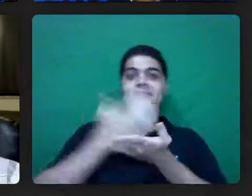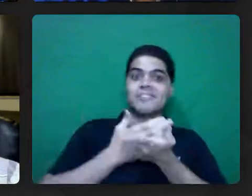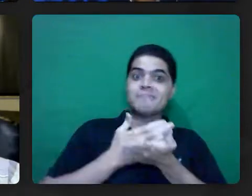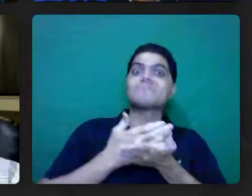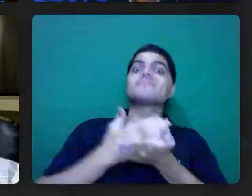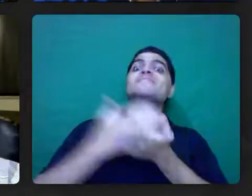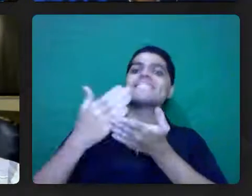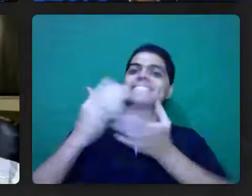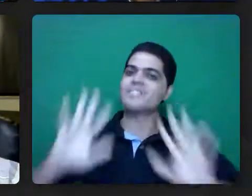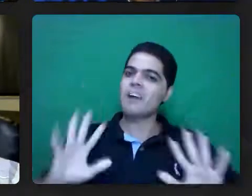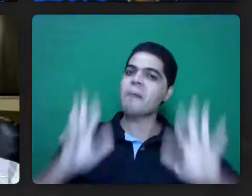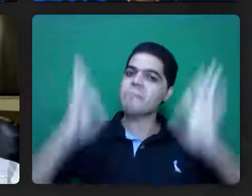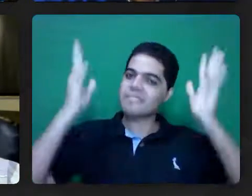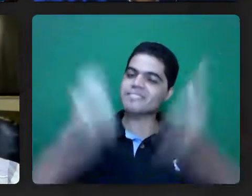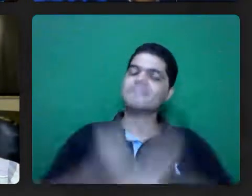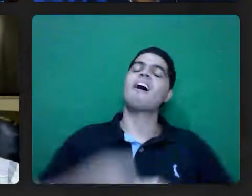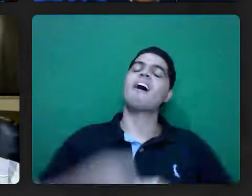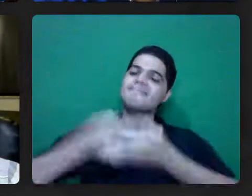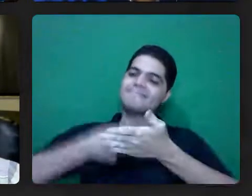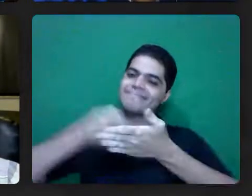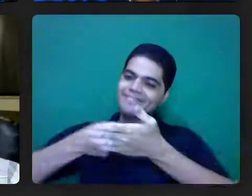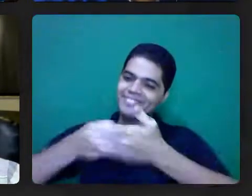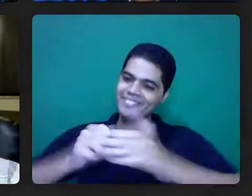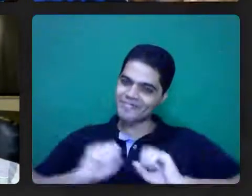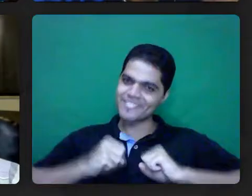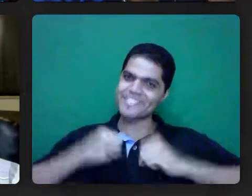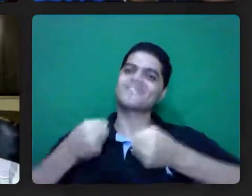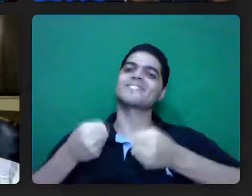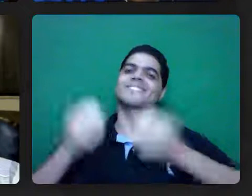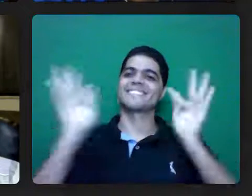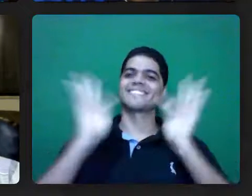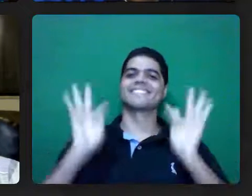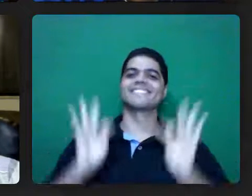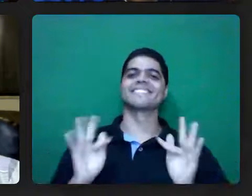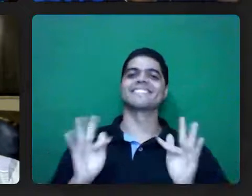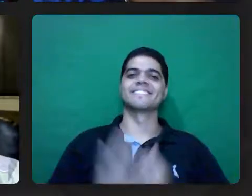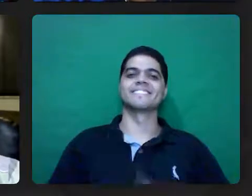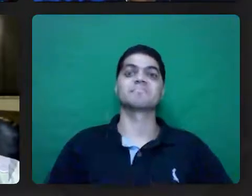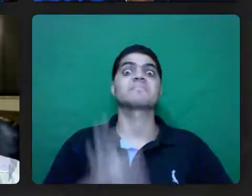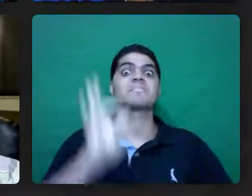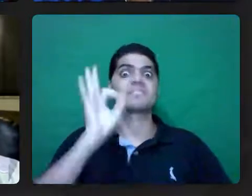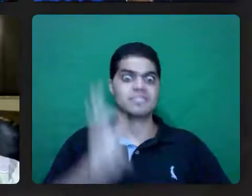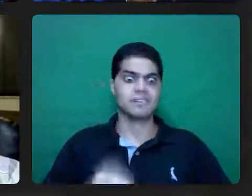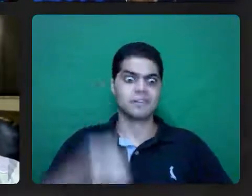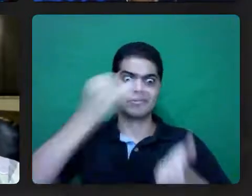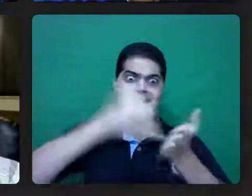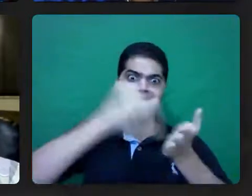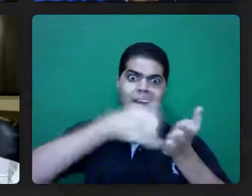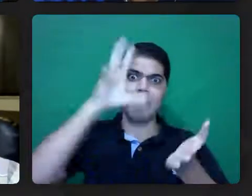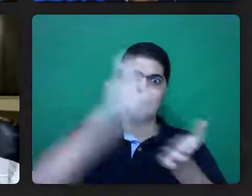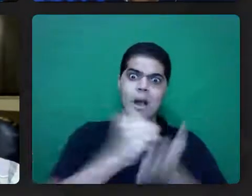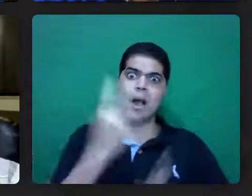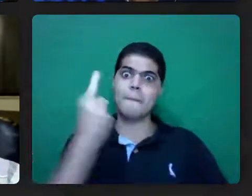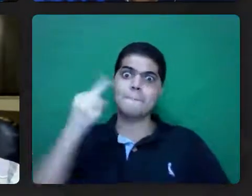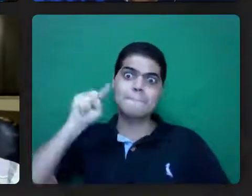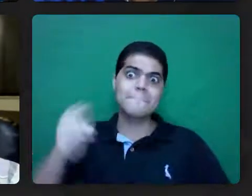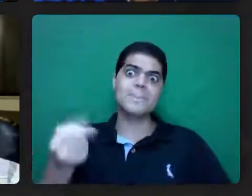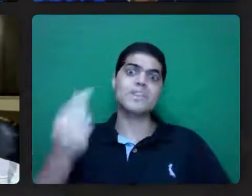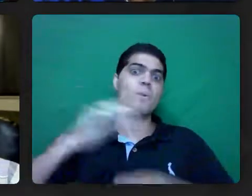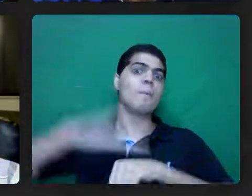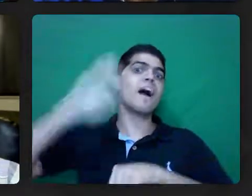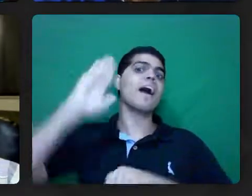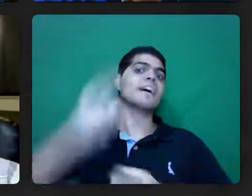e colocarmos a mão na massa. A gente está muito feliz com isso, Ana. Com certeza, já são mais de 1.000 inscritos, pessoal. Maicon, professor Maicon,